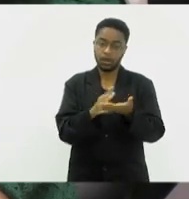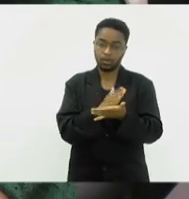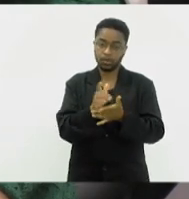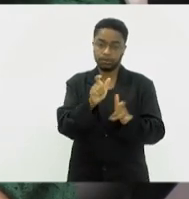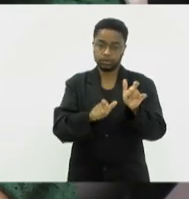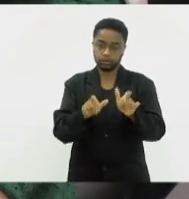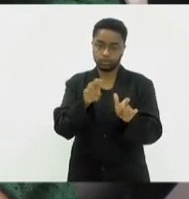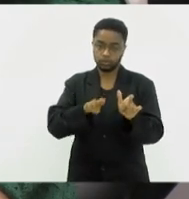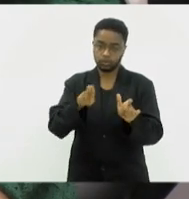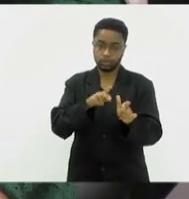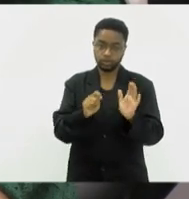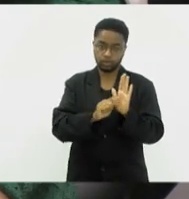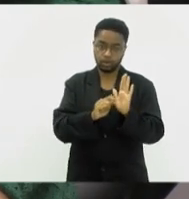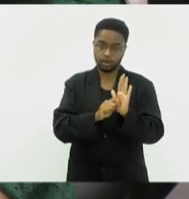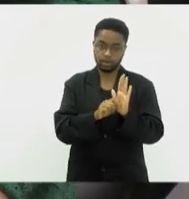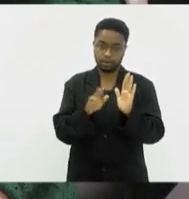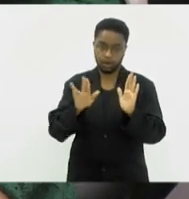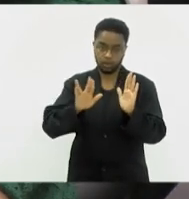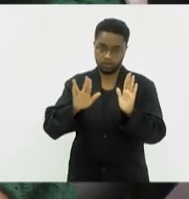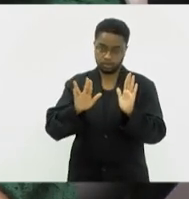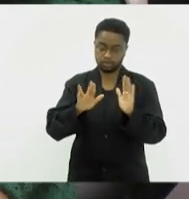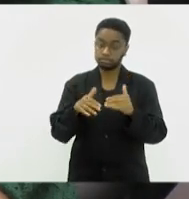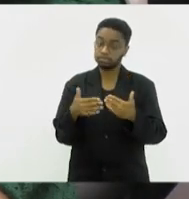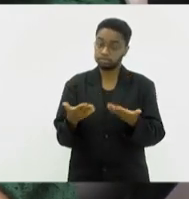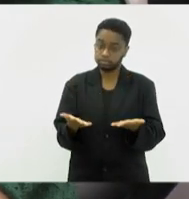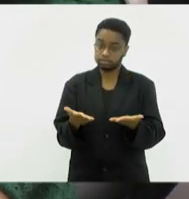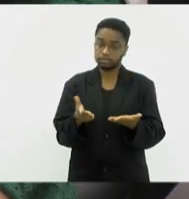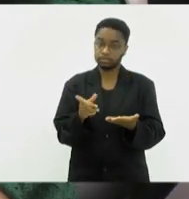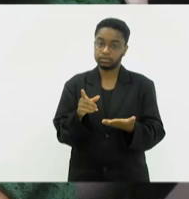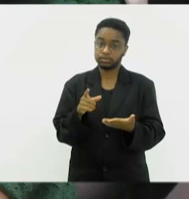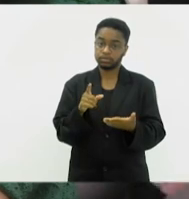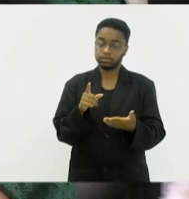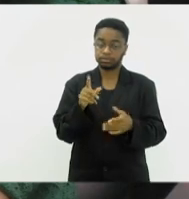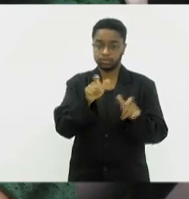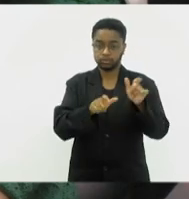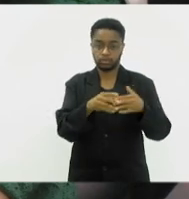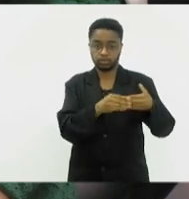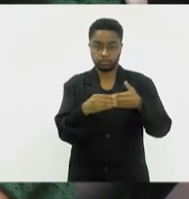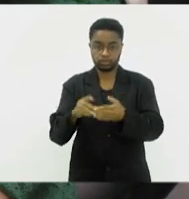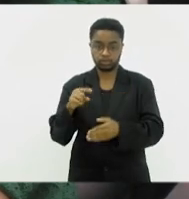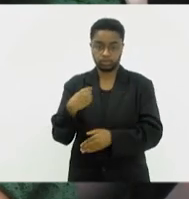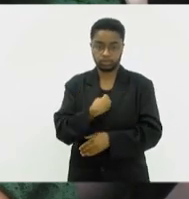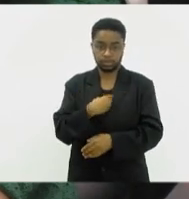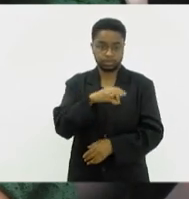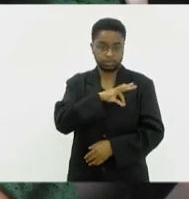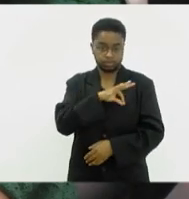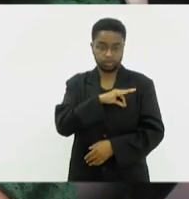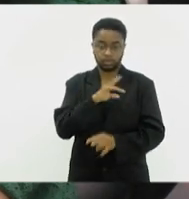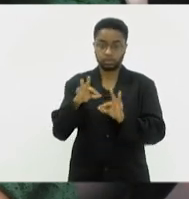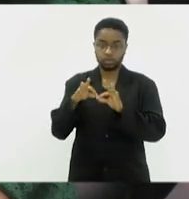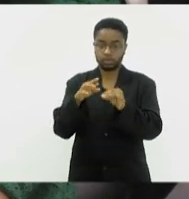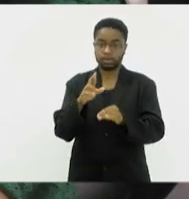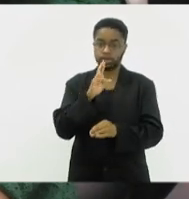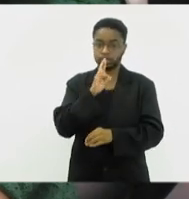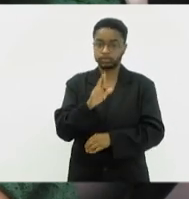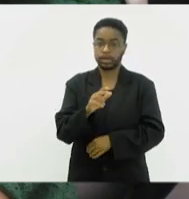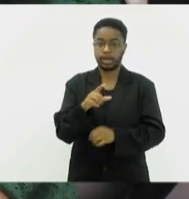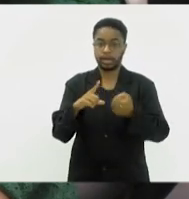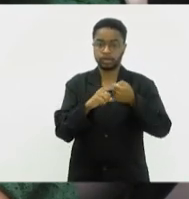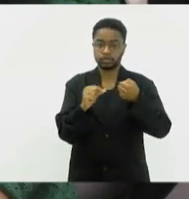com droga, com maconha. E aí a gente foi direcionado à delegacia e todo mundo respondeu pelo artigo